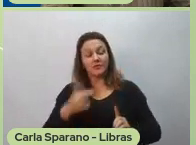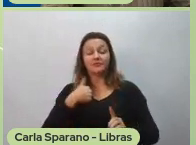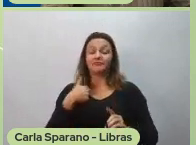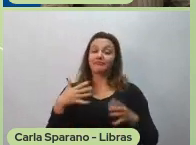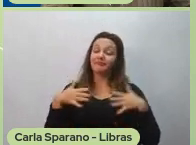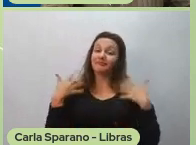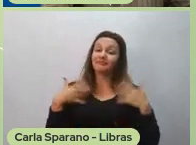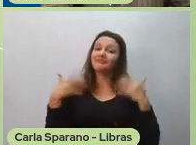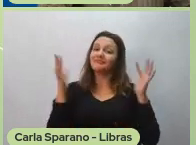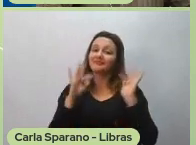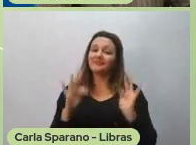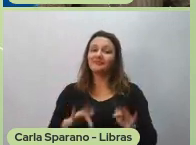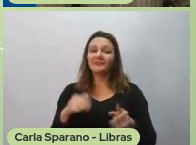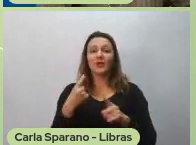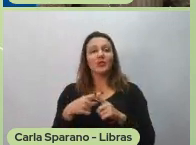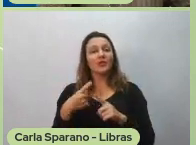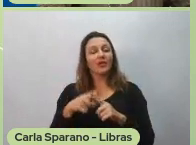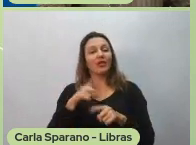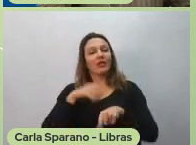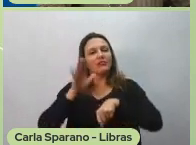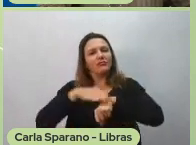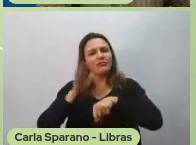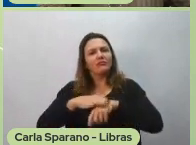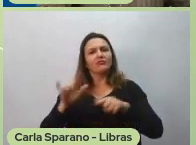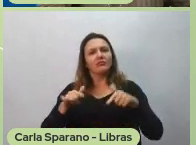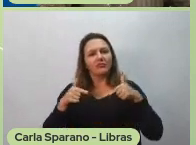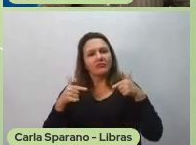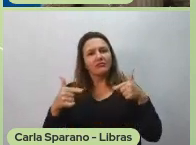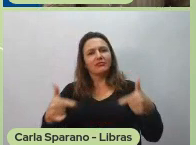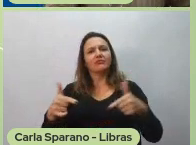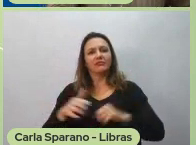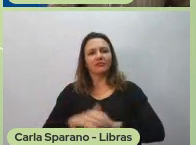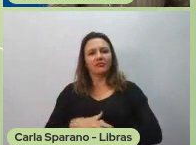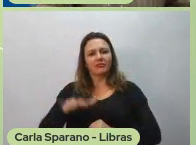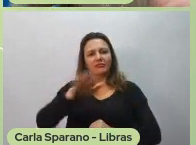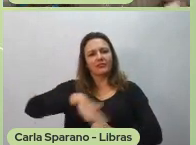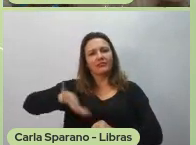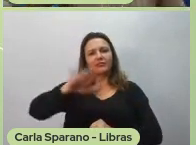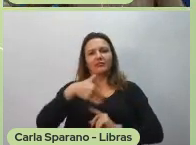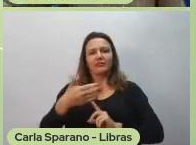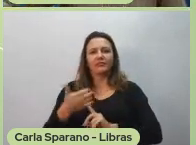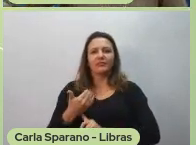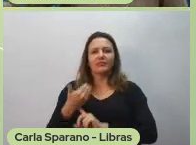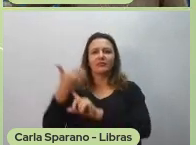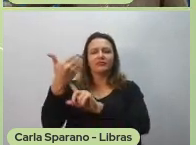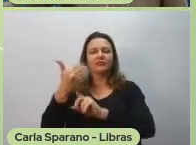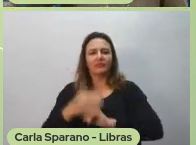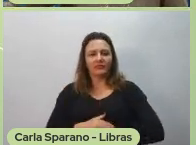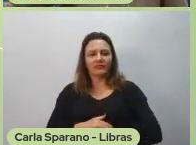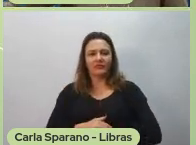ouvir aqui as iniciativas no setor de tecnologia, e aí eu fui